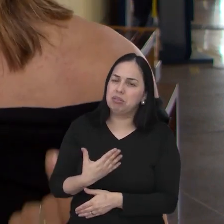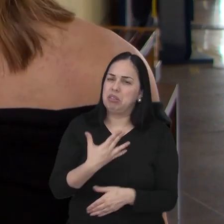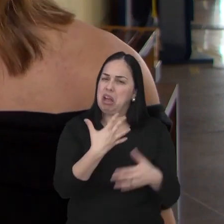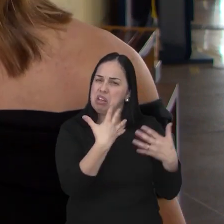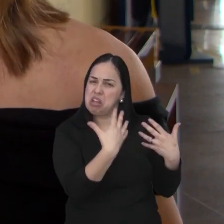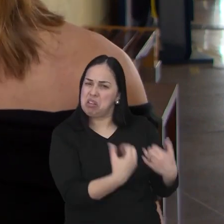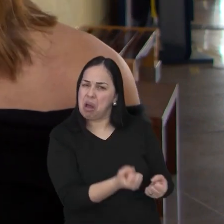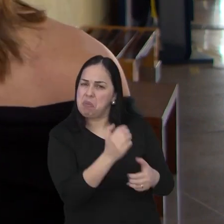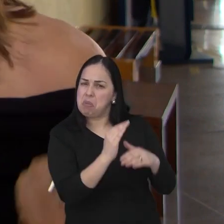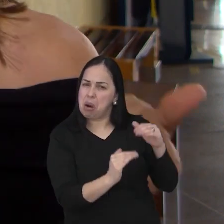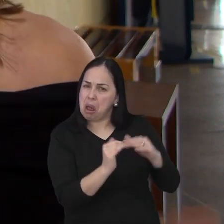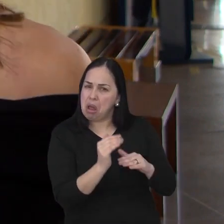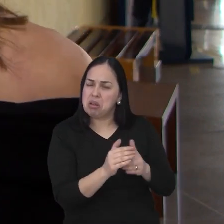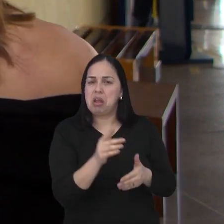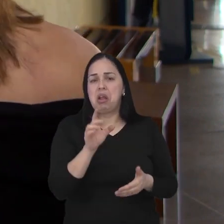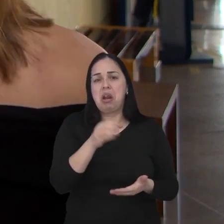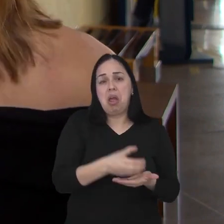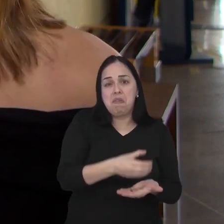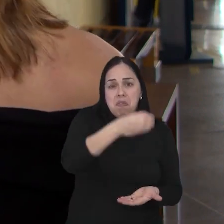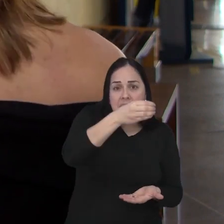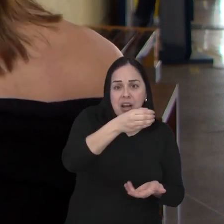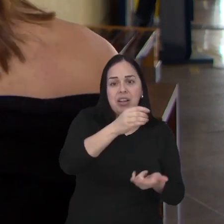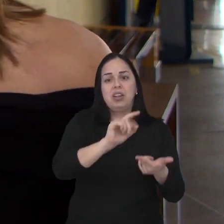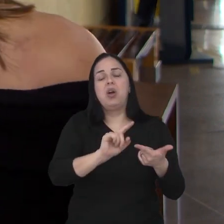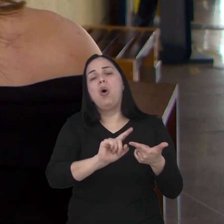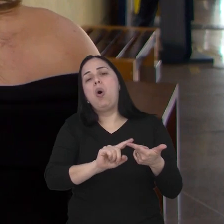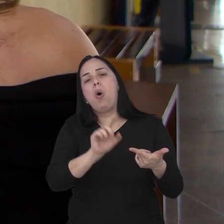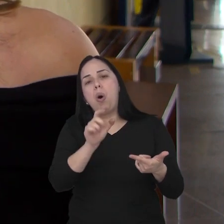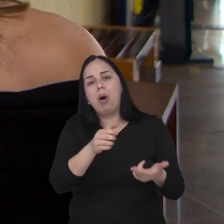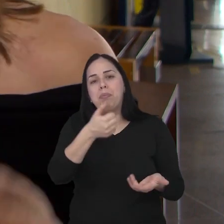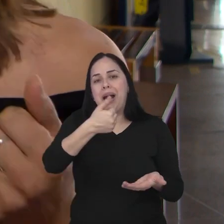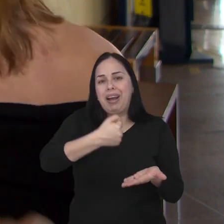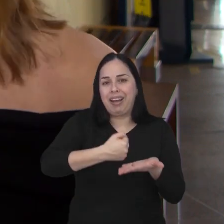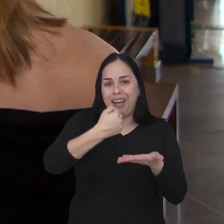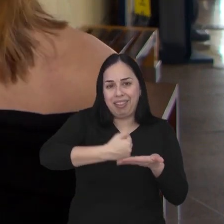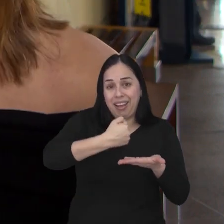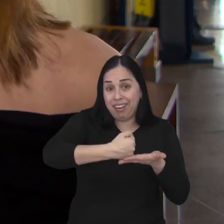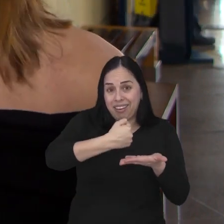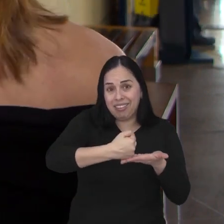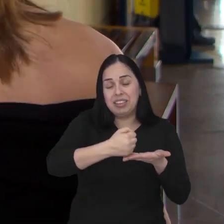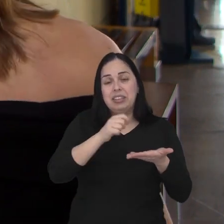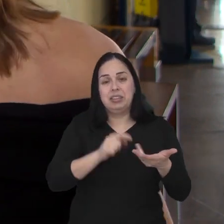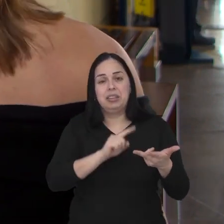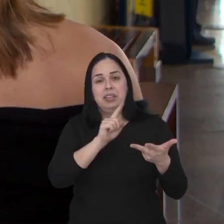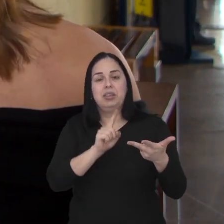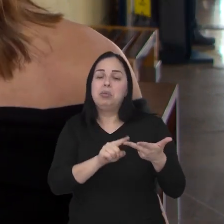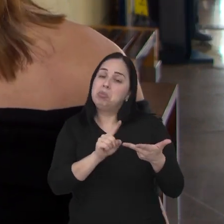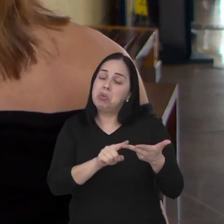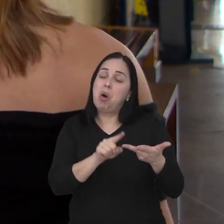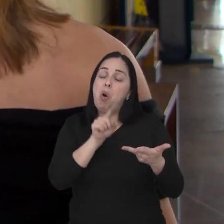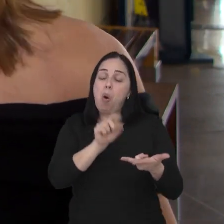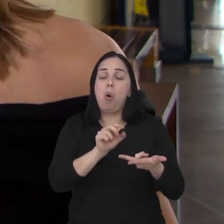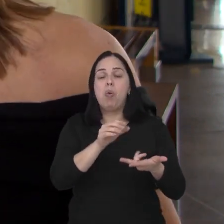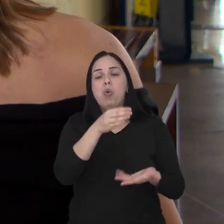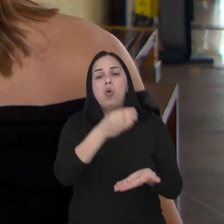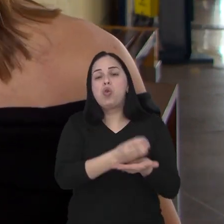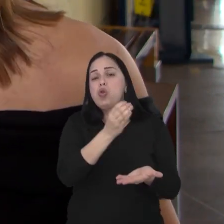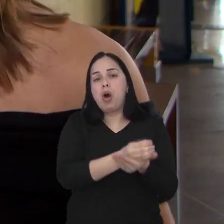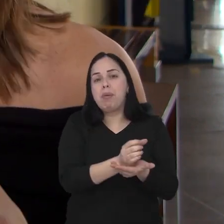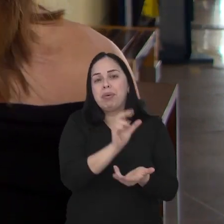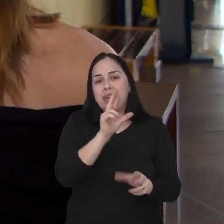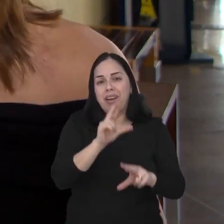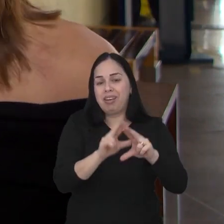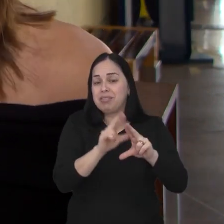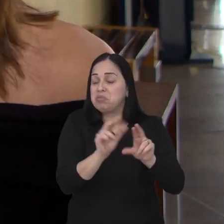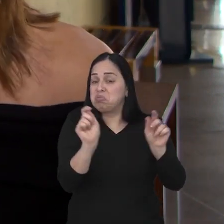gente aderir a algumas práticas? Levar sua garrafinha ou levar uma caneca, adotar uma caneca, um copinho retornável para tomar o seu